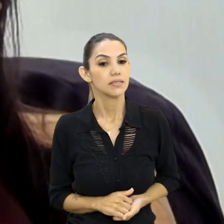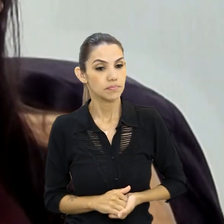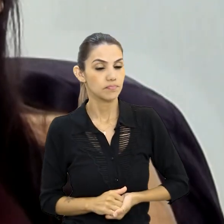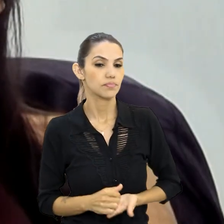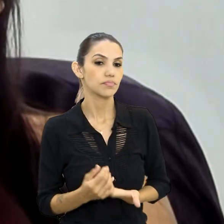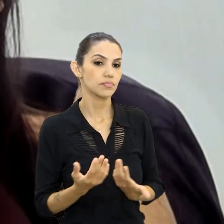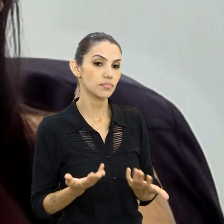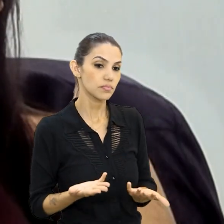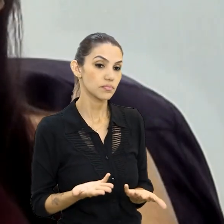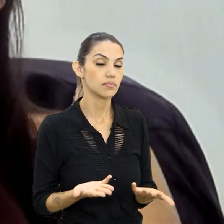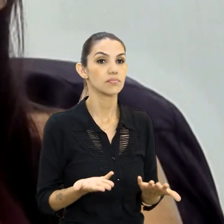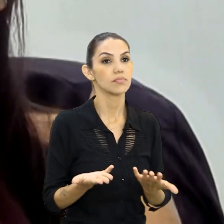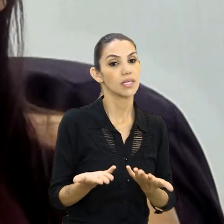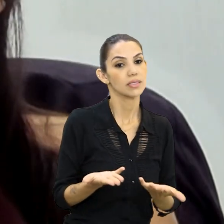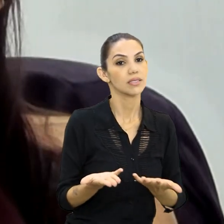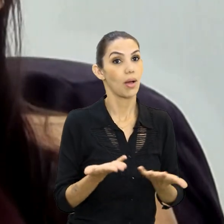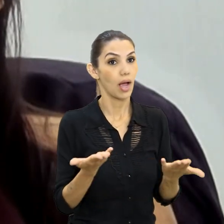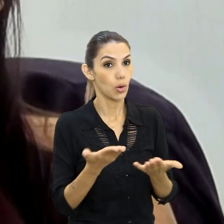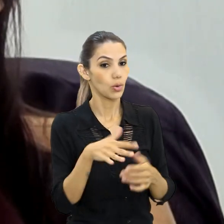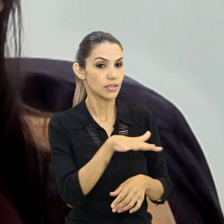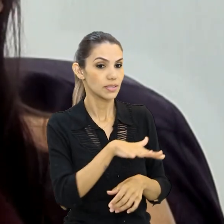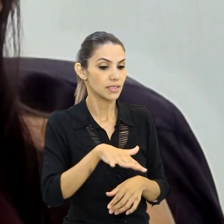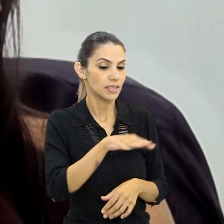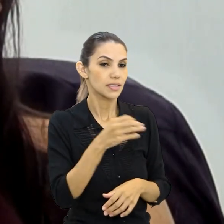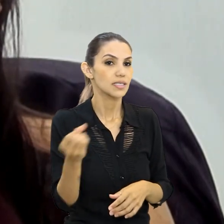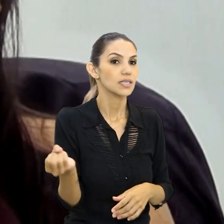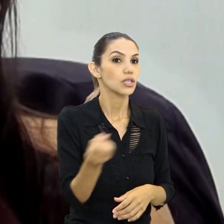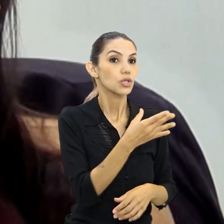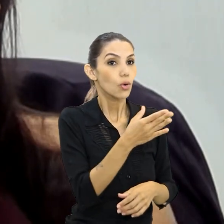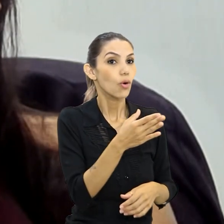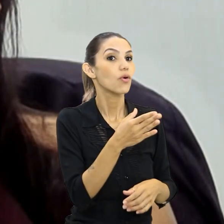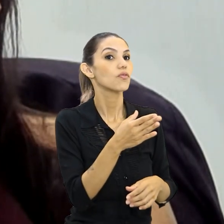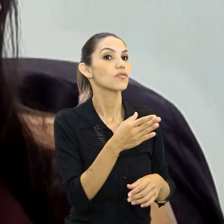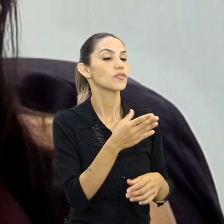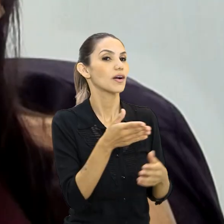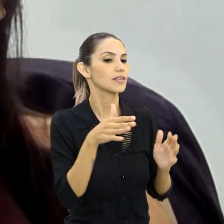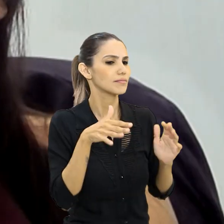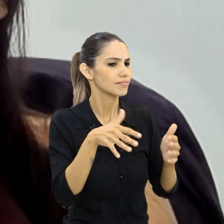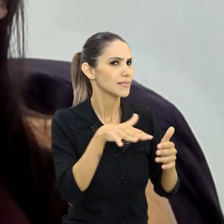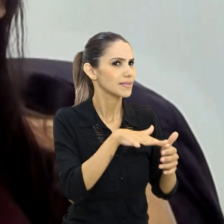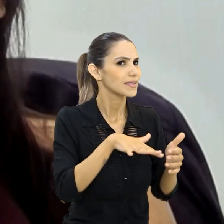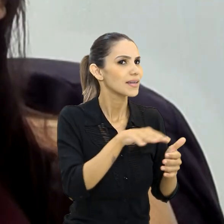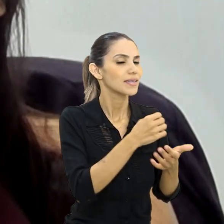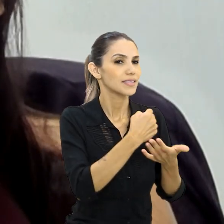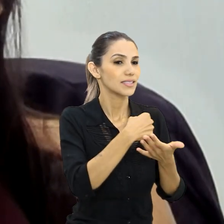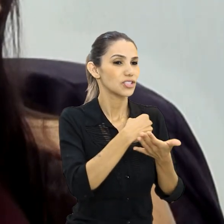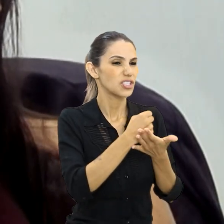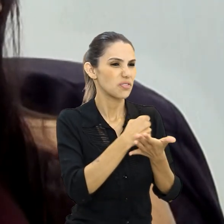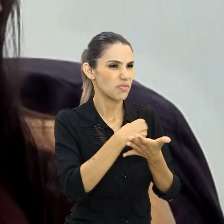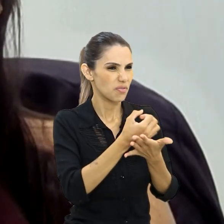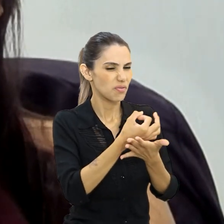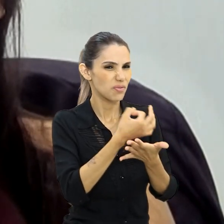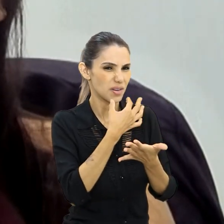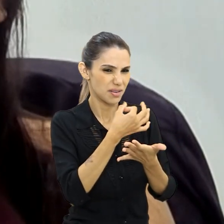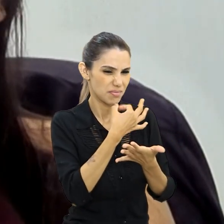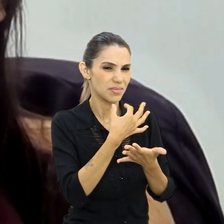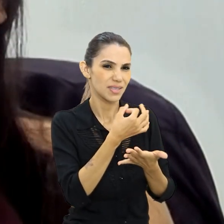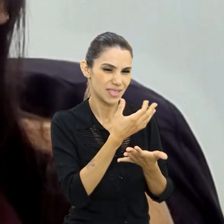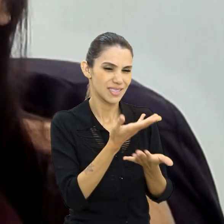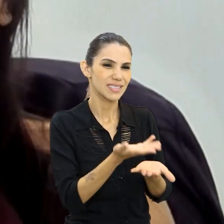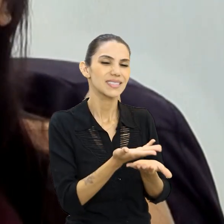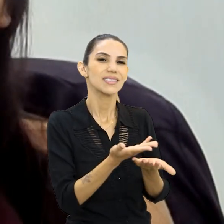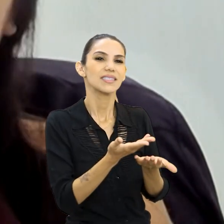dentro desse ramo que é novo, né, da farmácia veterinária, a gente tem várias lacunas de conhecimento,